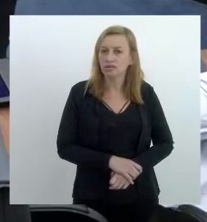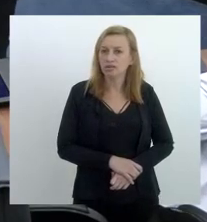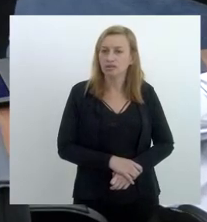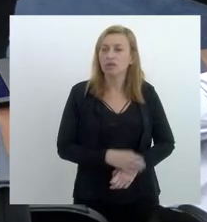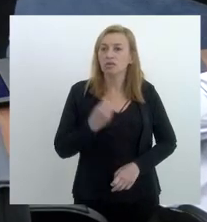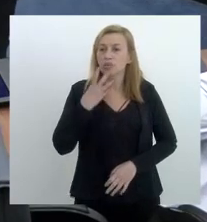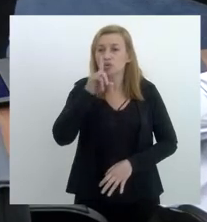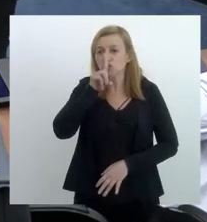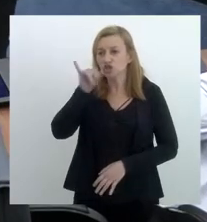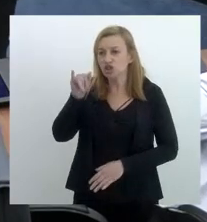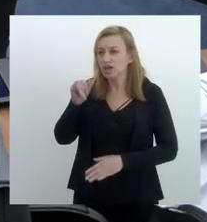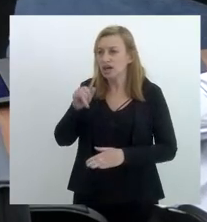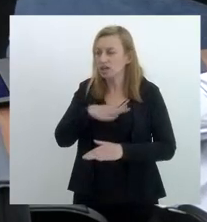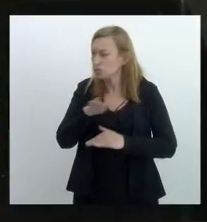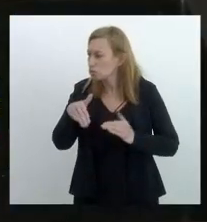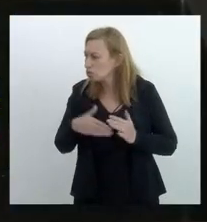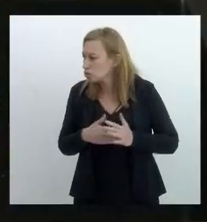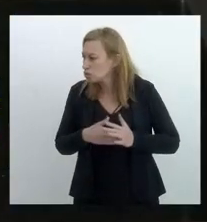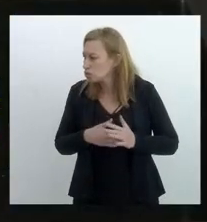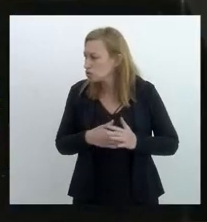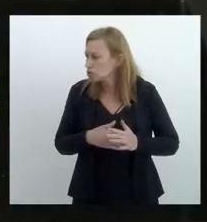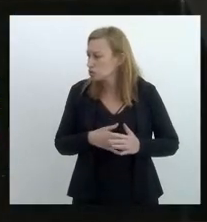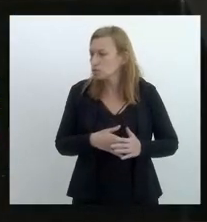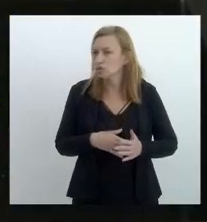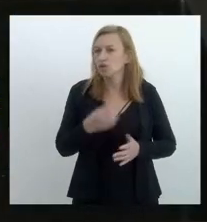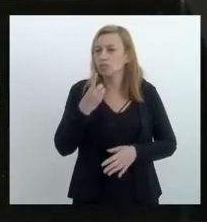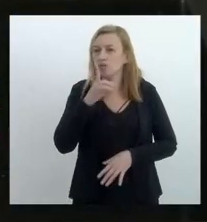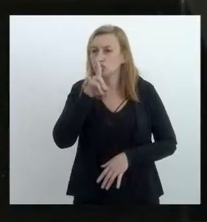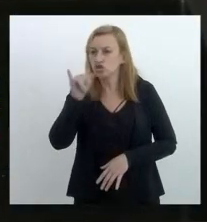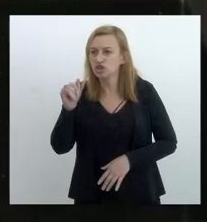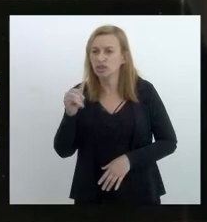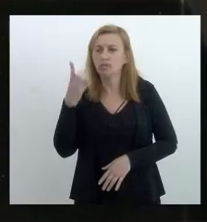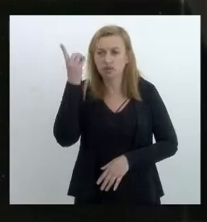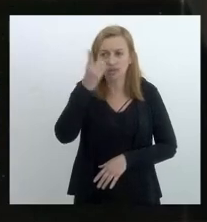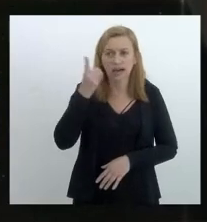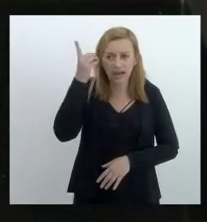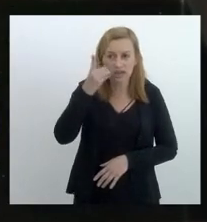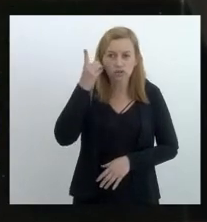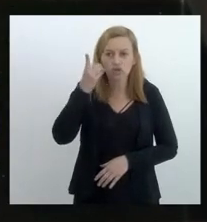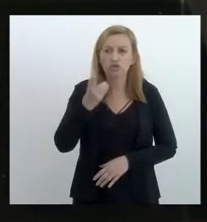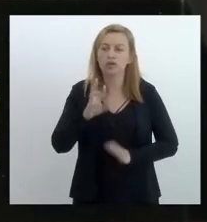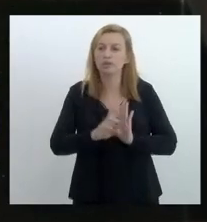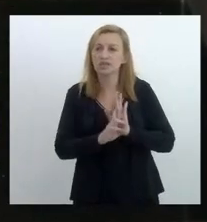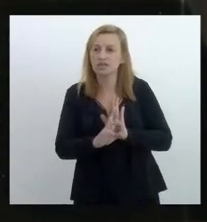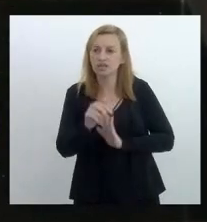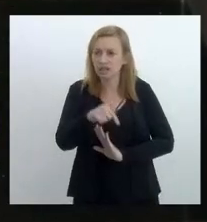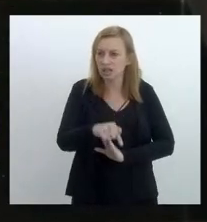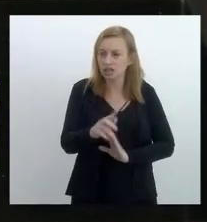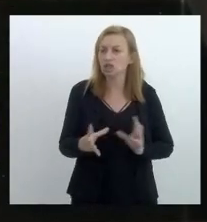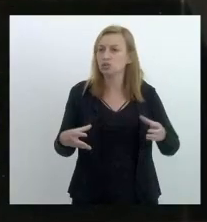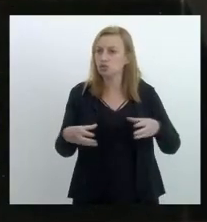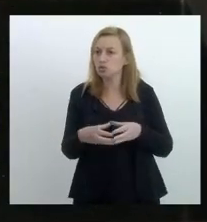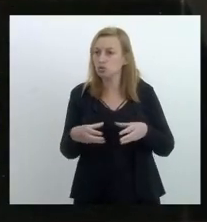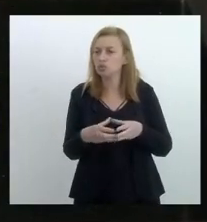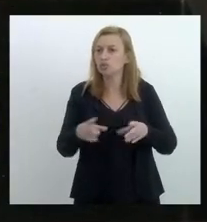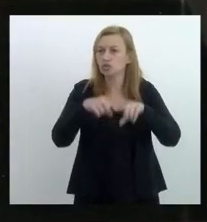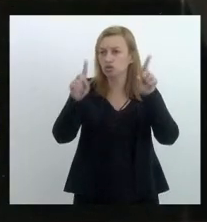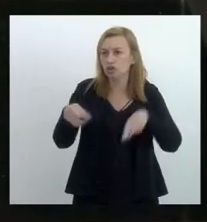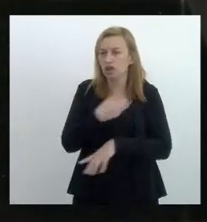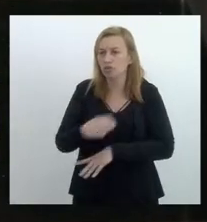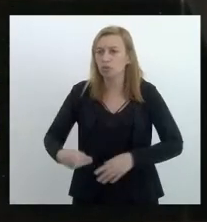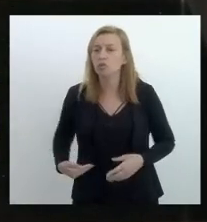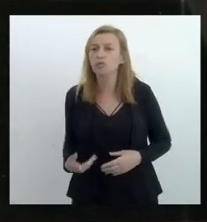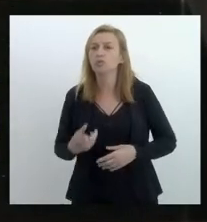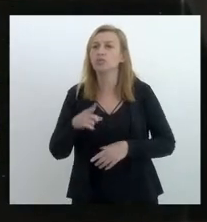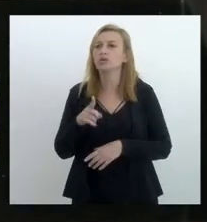Bom dia a todos, bom dia à mesa, bom dia aos deputados, representantes aqui das categorias do funcionalismo público, a